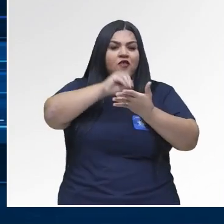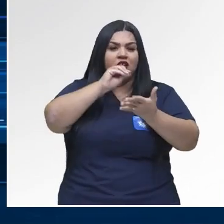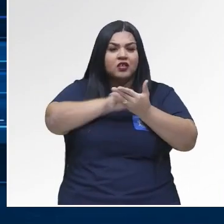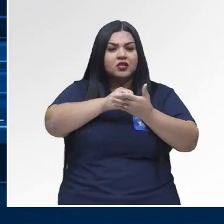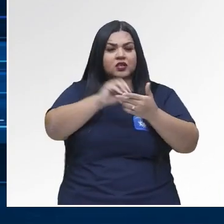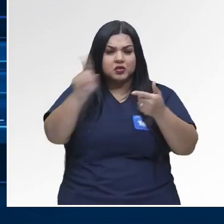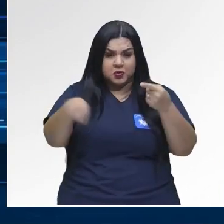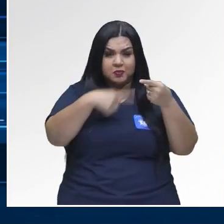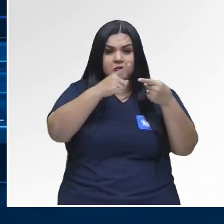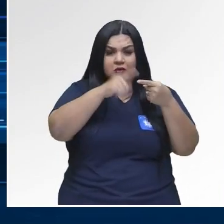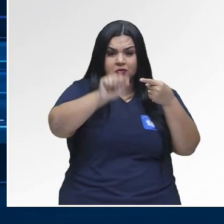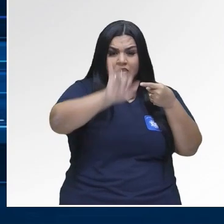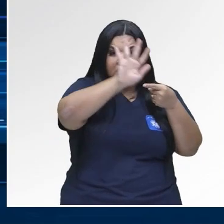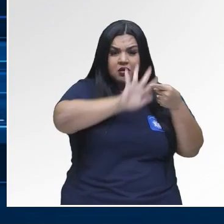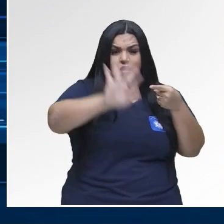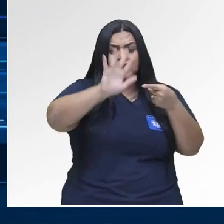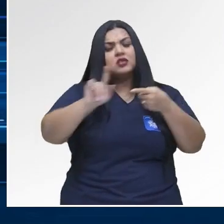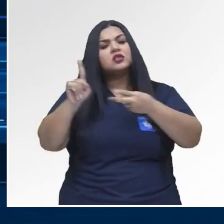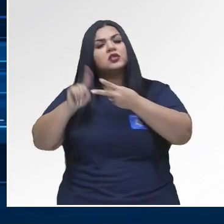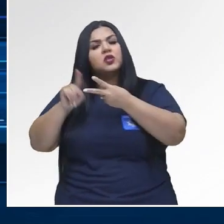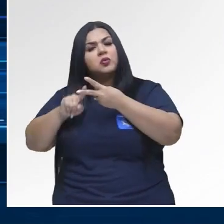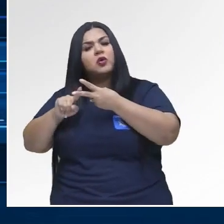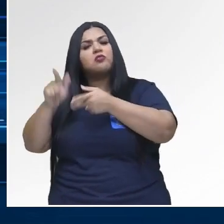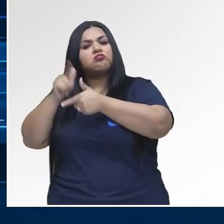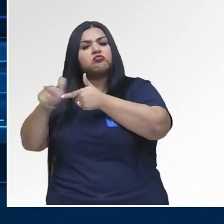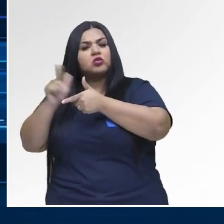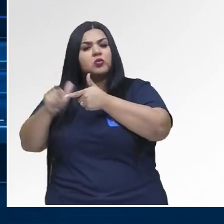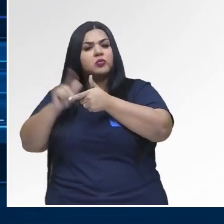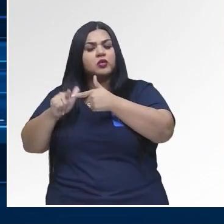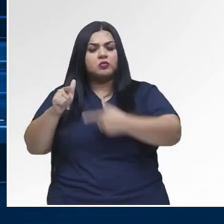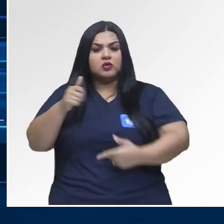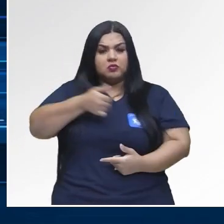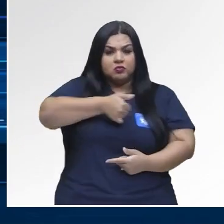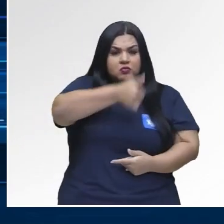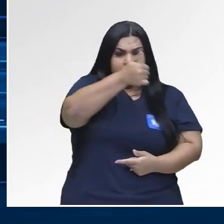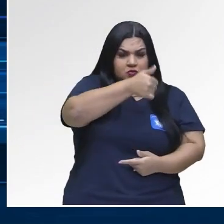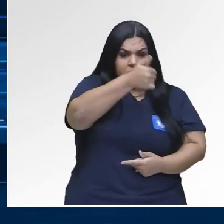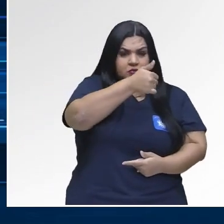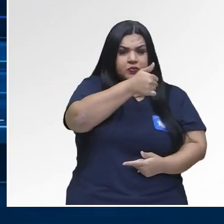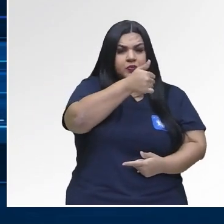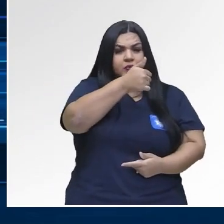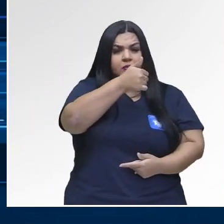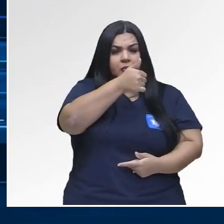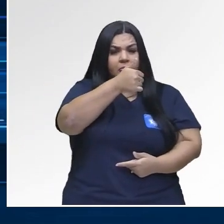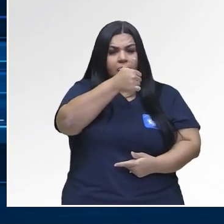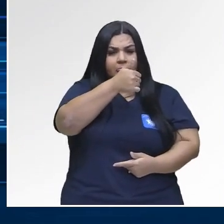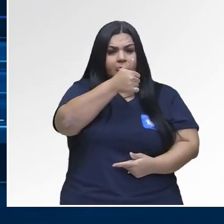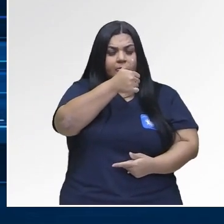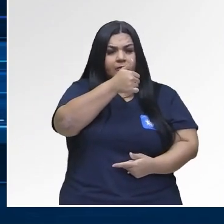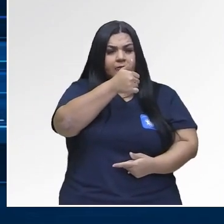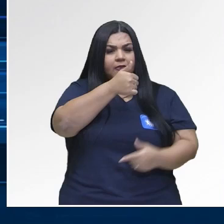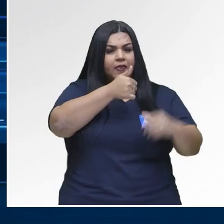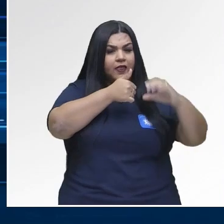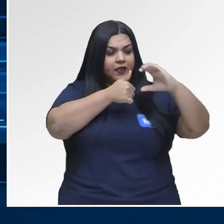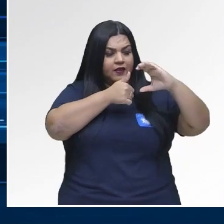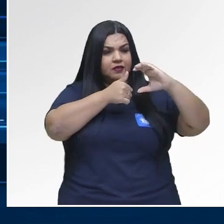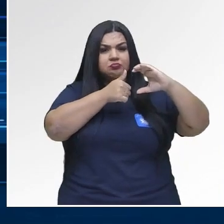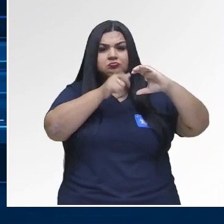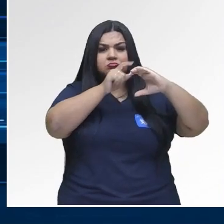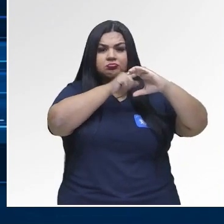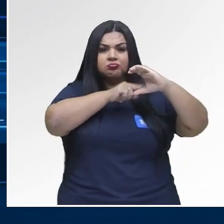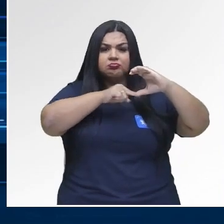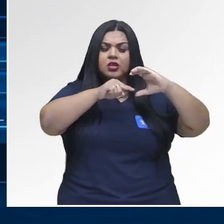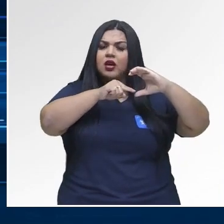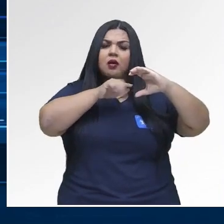pulmão saudável e um pulmão com asma. Então, a gente observa aqui nos bronquíolos, olha só, o saudável ele está com a